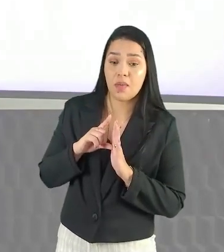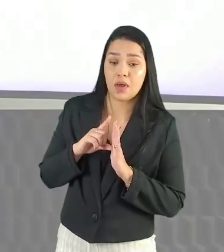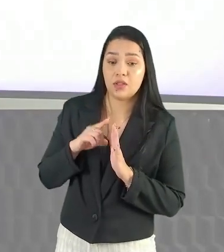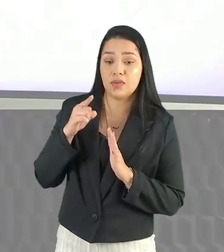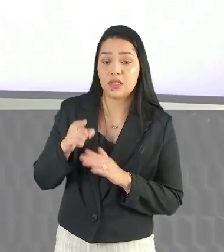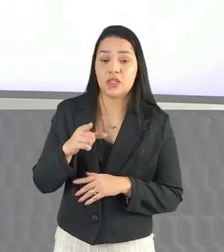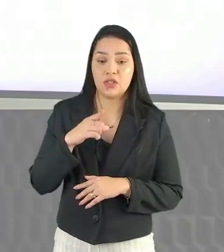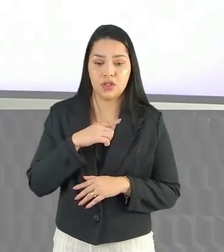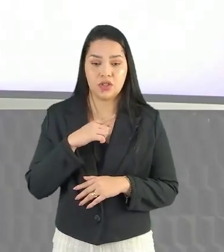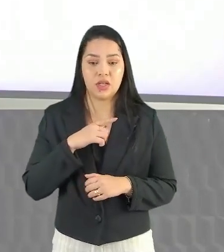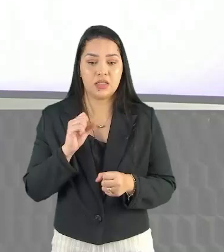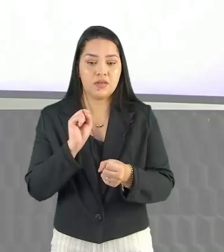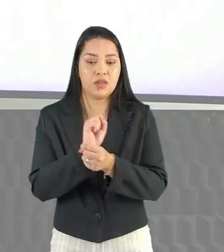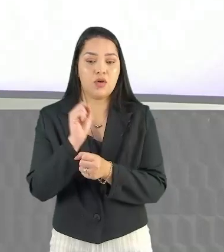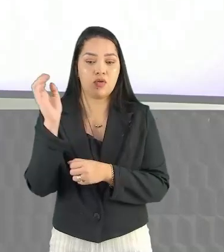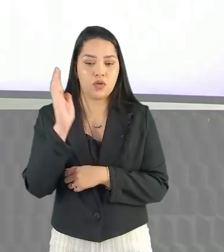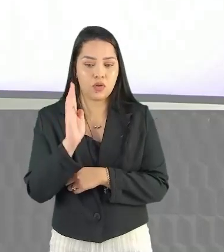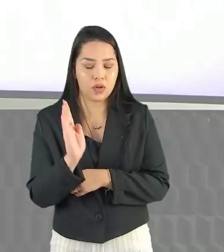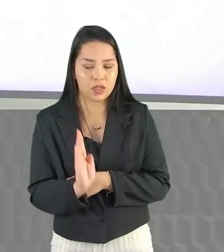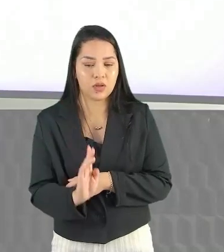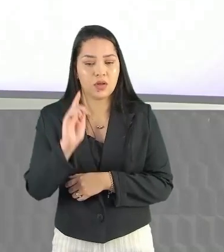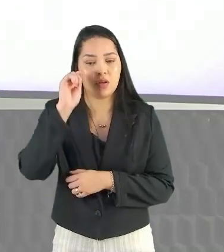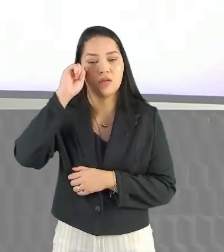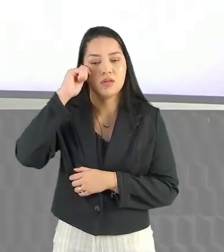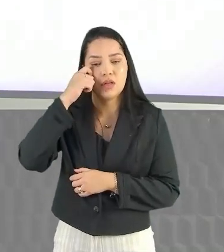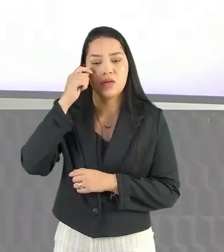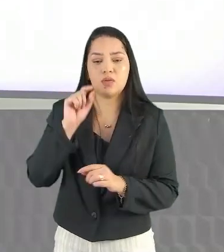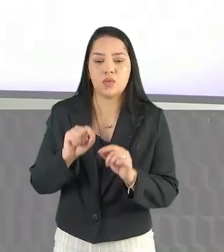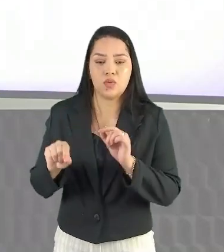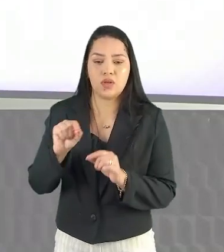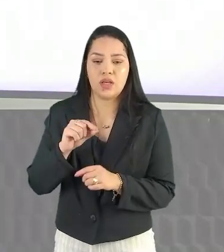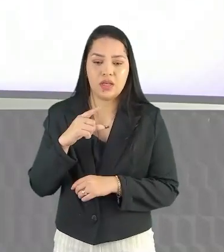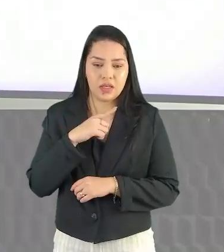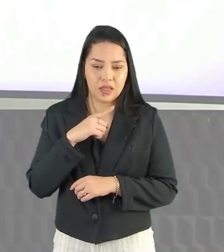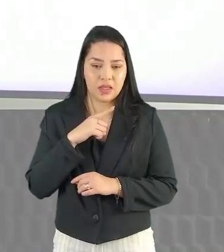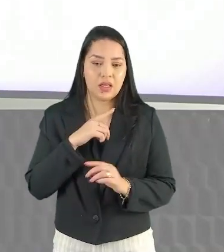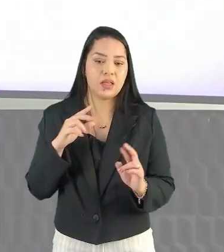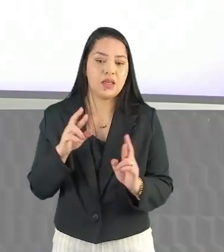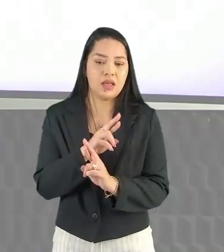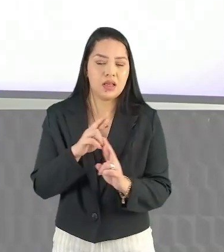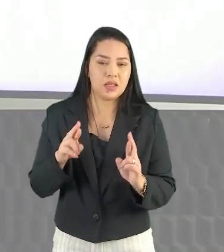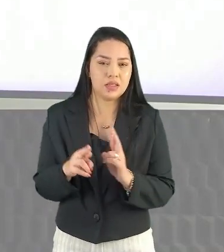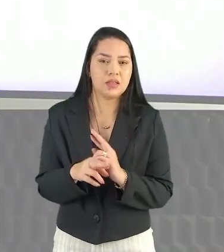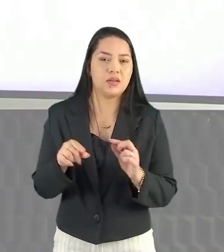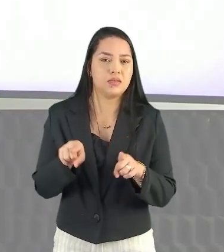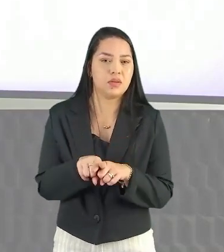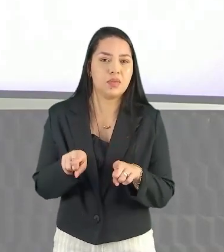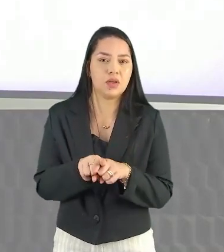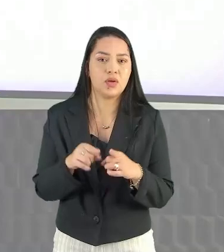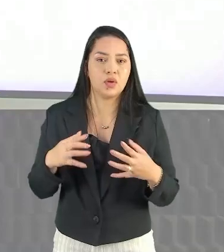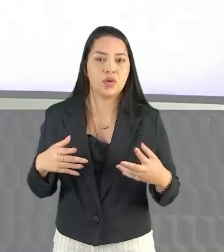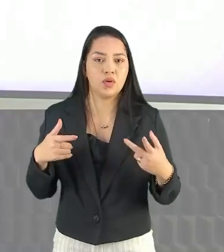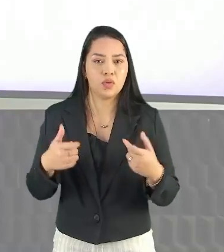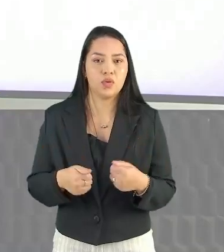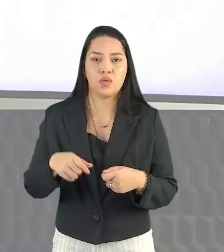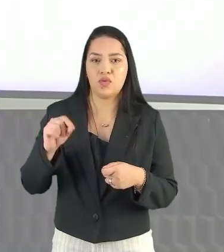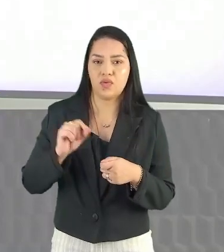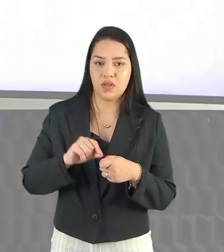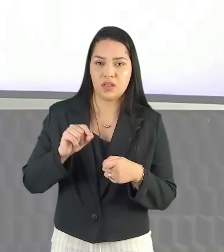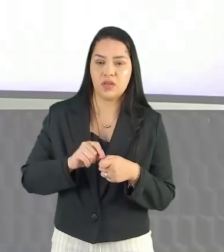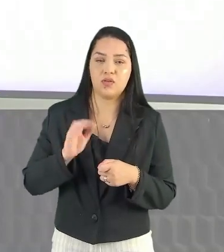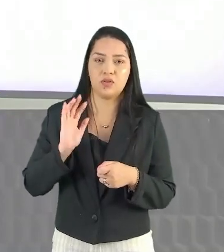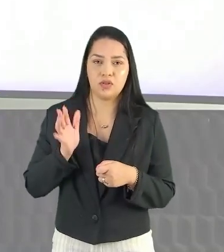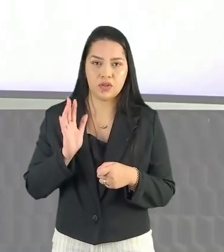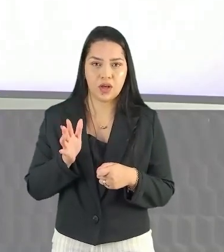tinha escravidão ainda no Brasil, em que os negros eles eram, né, tinham as chibatas ali no Pelourinho, quando faziam algo, né, que